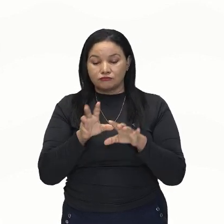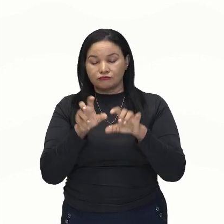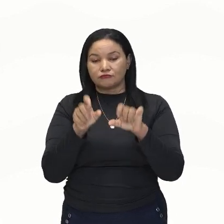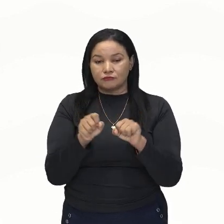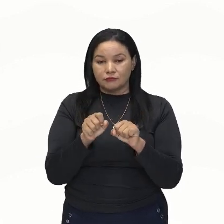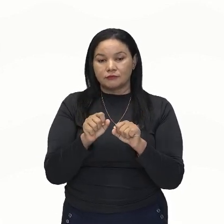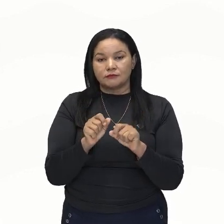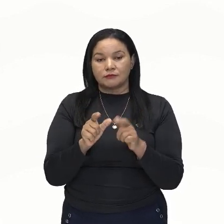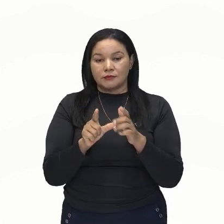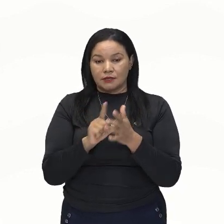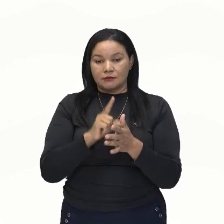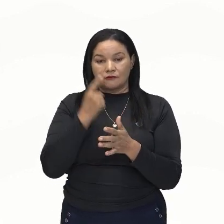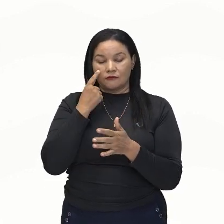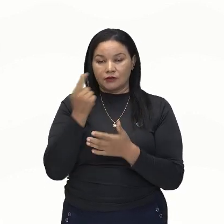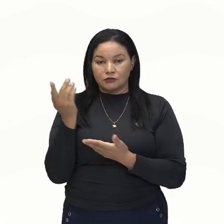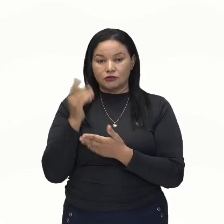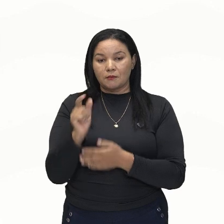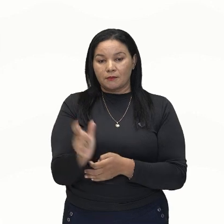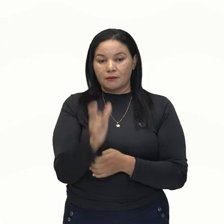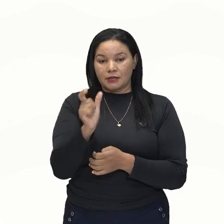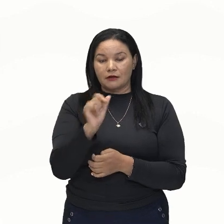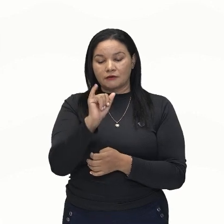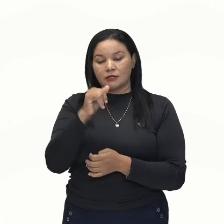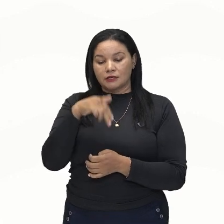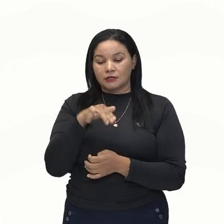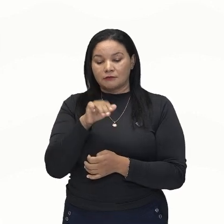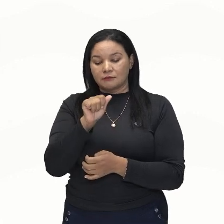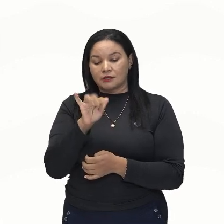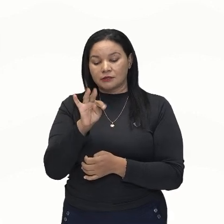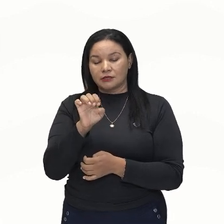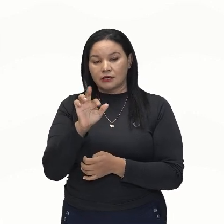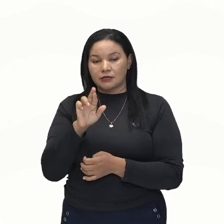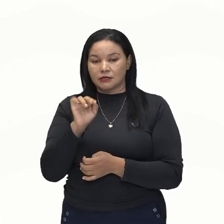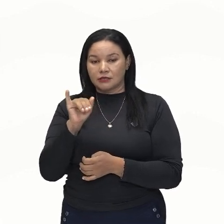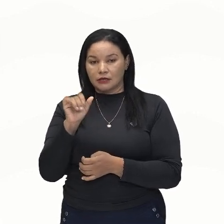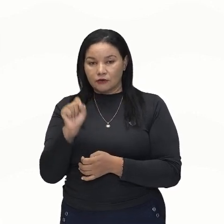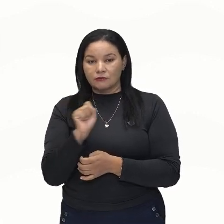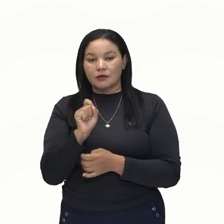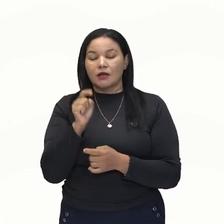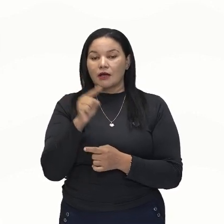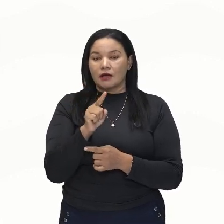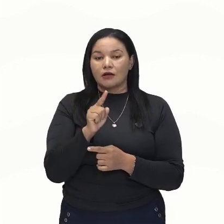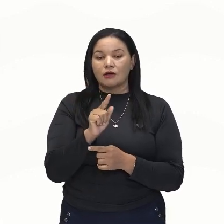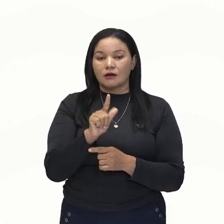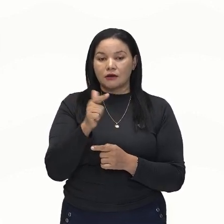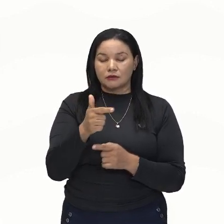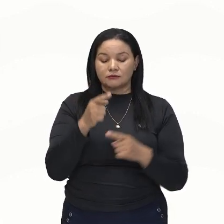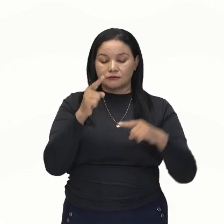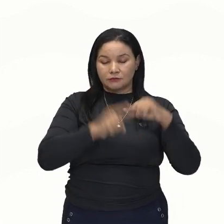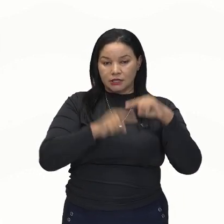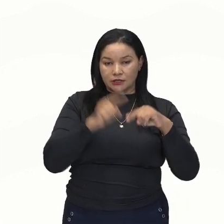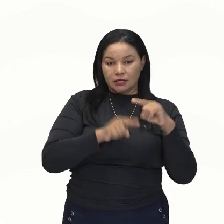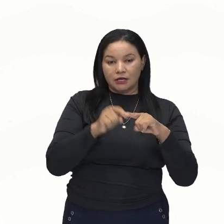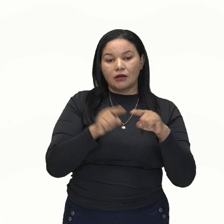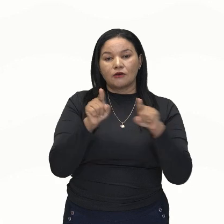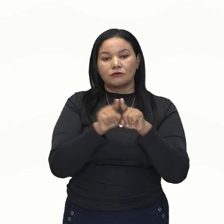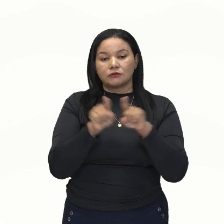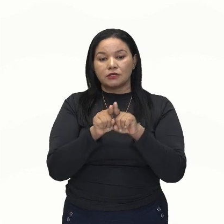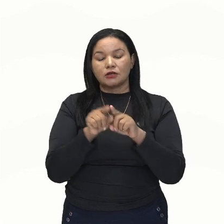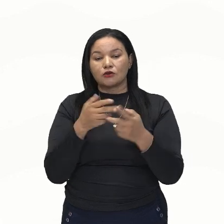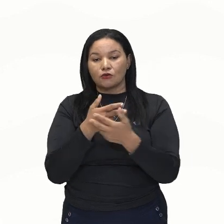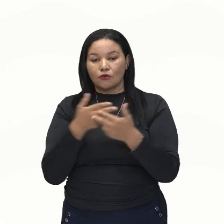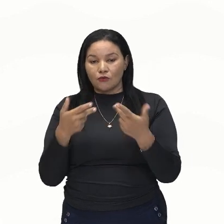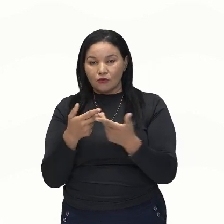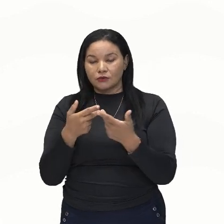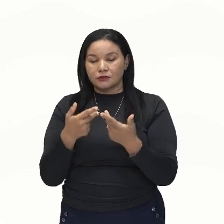negação à frente, certo? Se aqui ele é matéria, ele é palpável, o imaterial